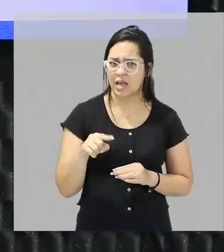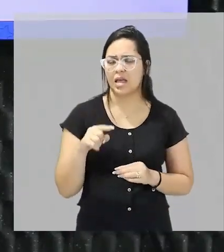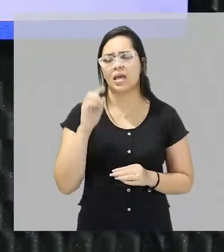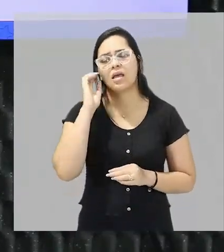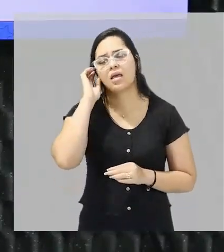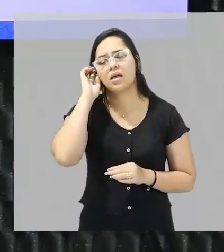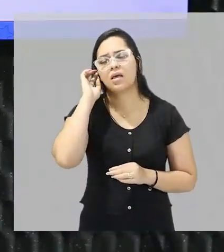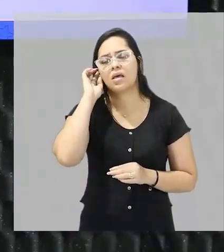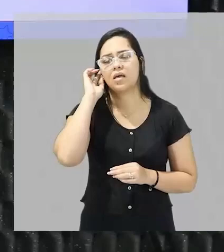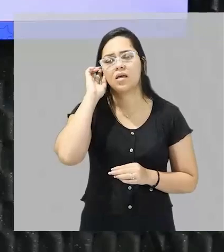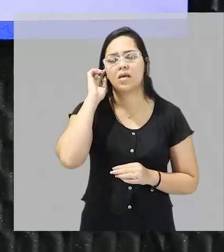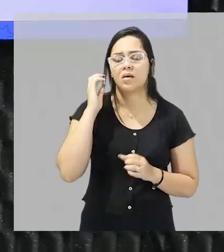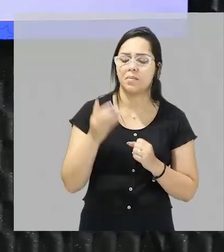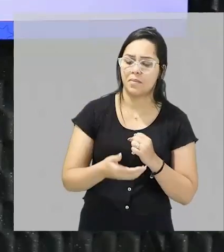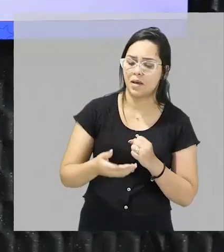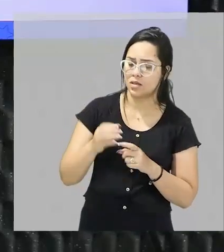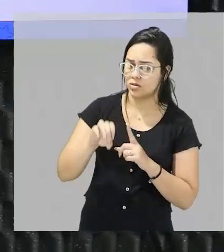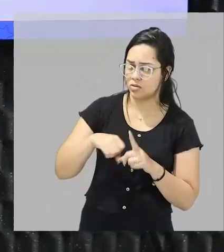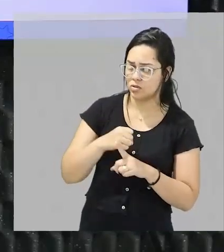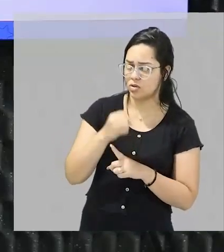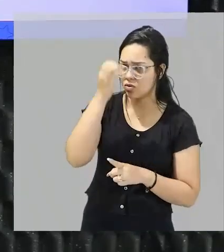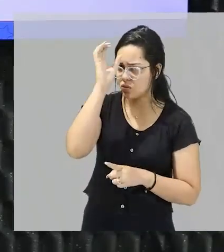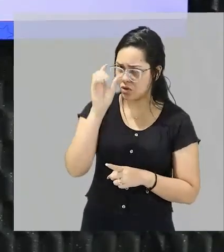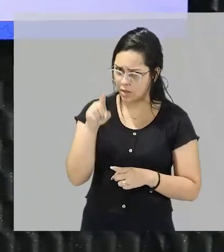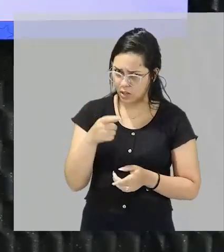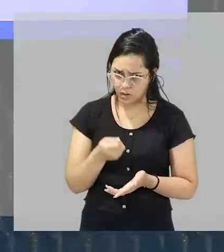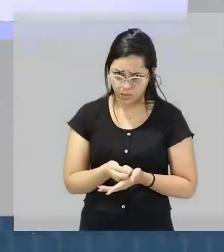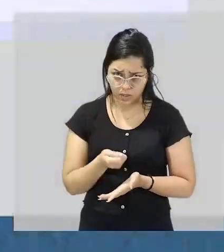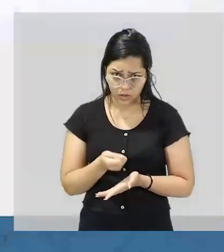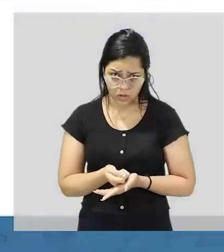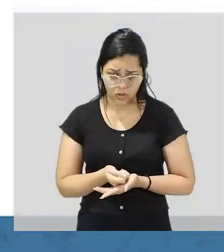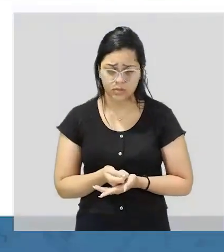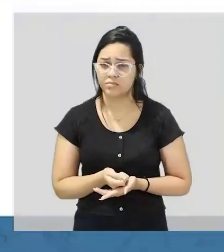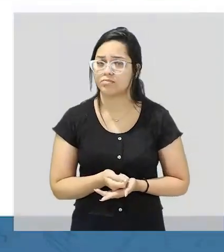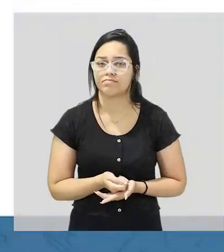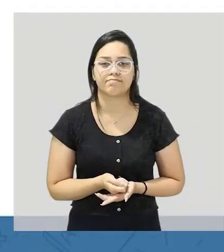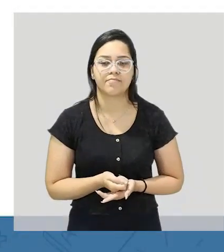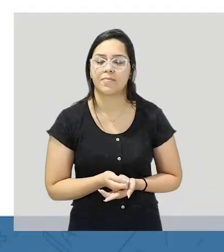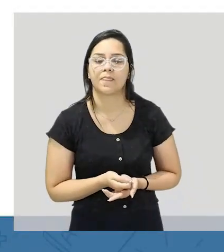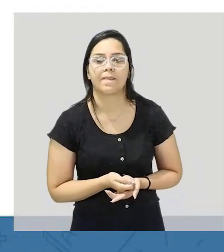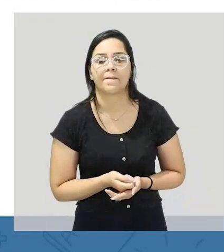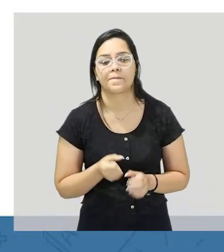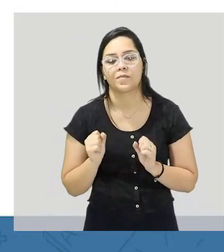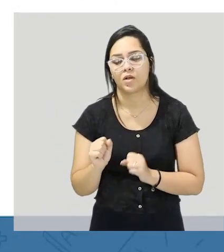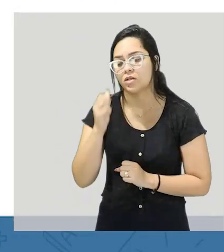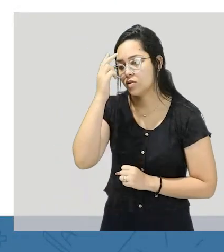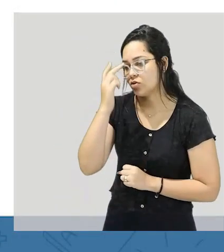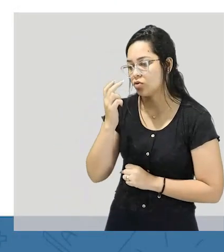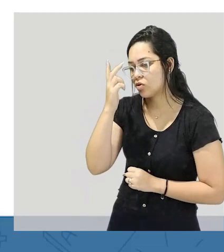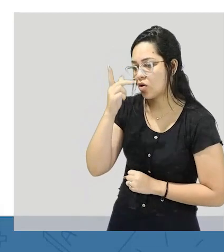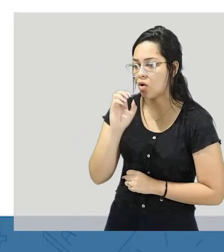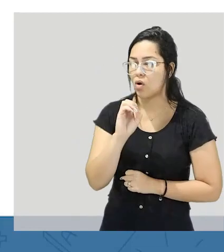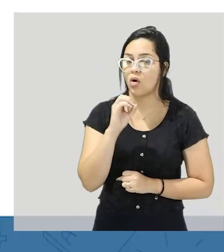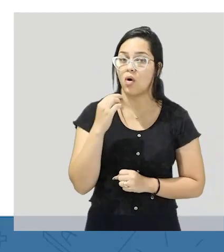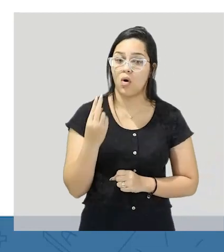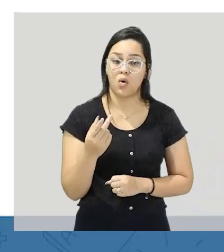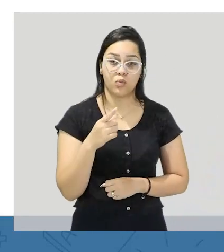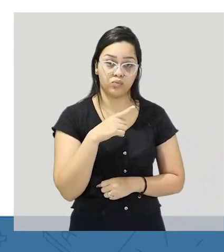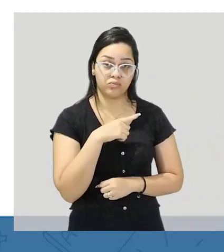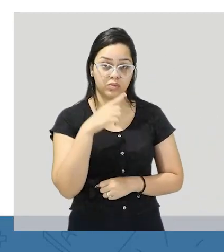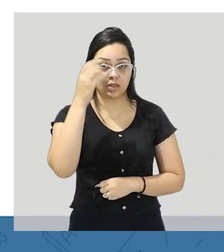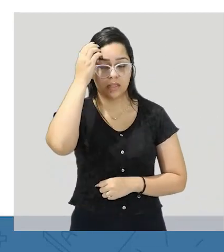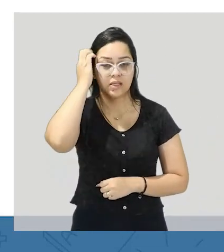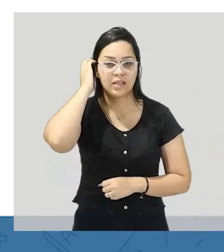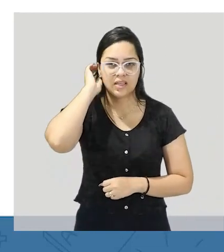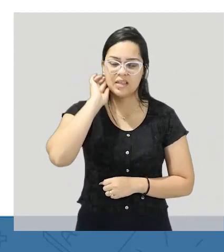colocar uma referência sociocultural? É obrigatório fazer uma citação, seja histórica, seja um dado?